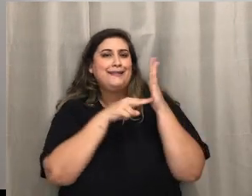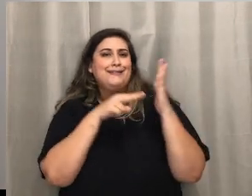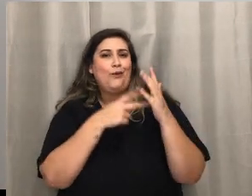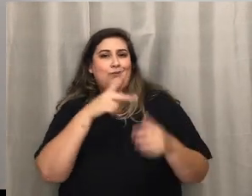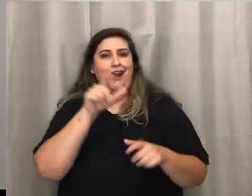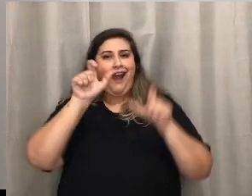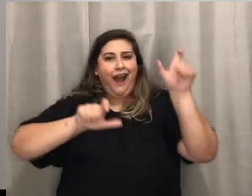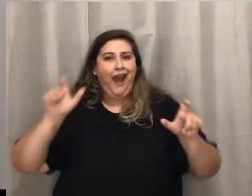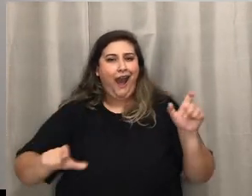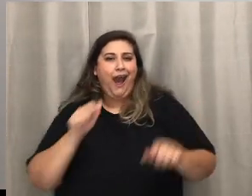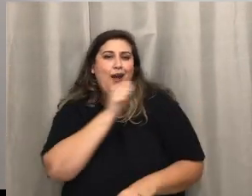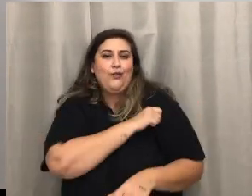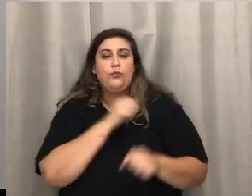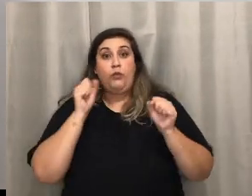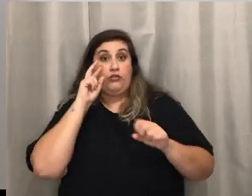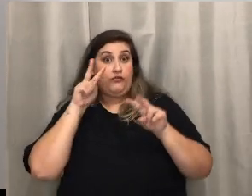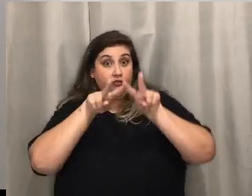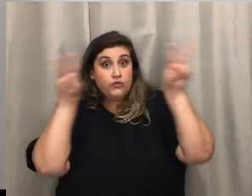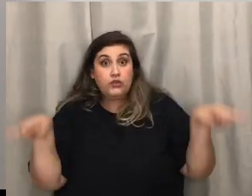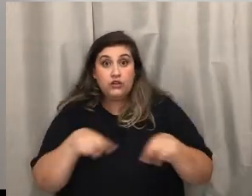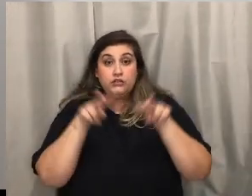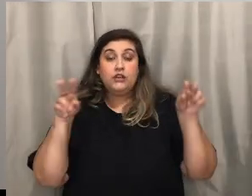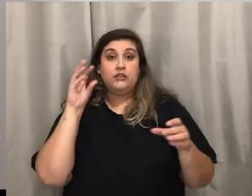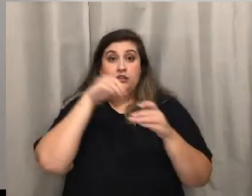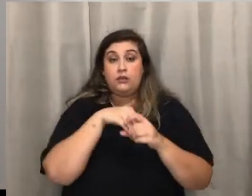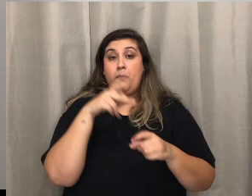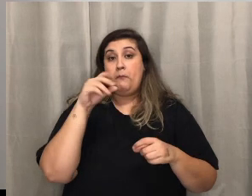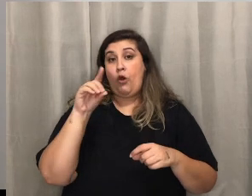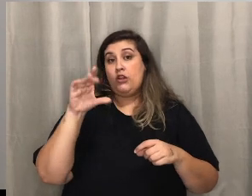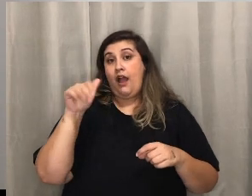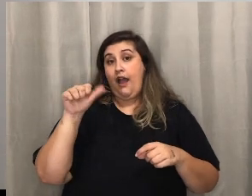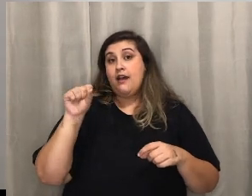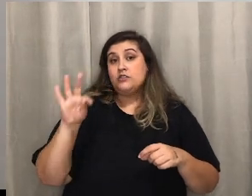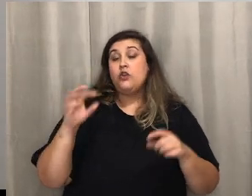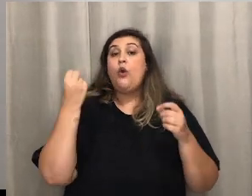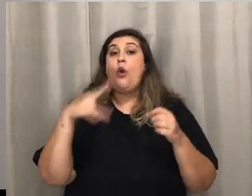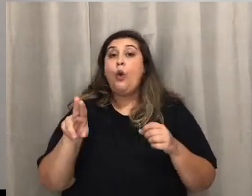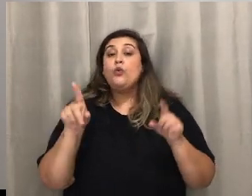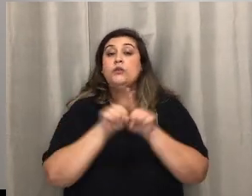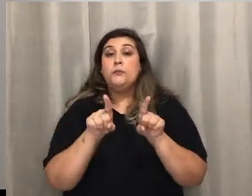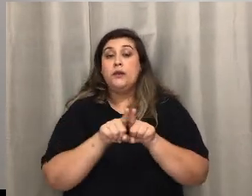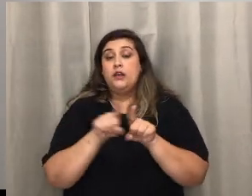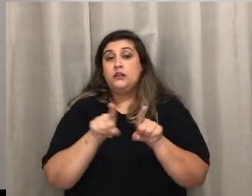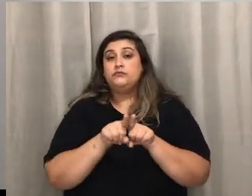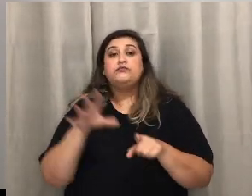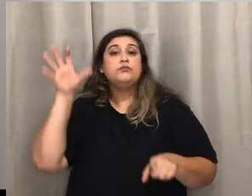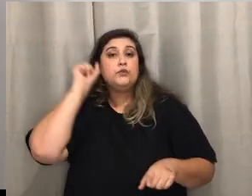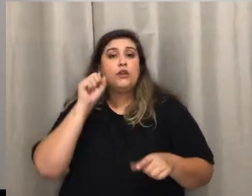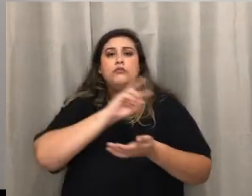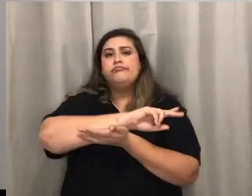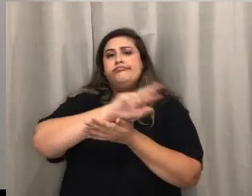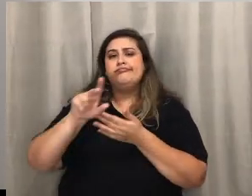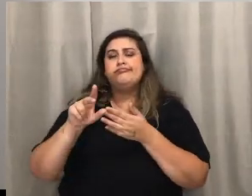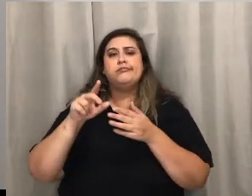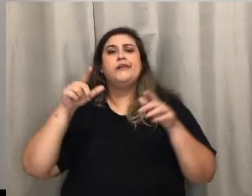aluno, ele pode visualizar, né, o nosso podcast ou também escutar em diversos canais